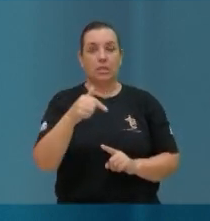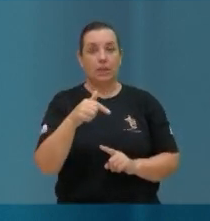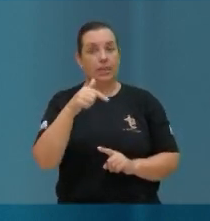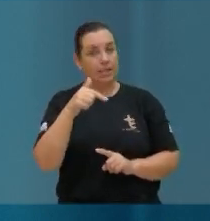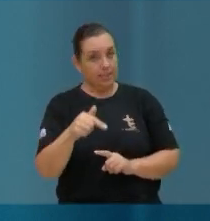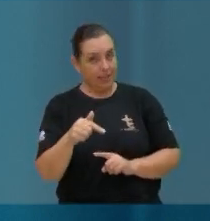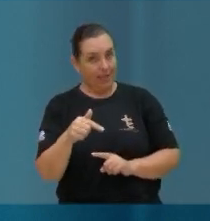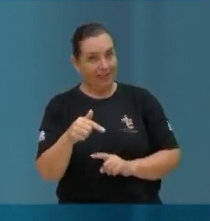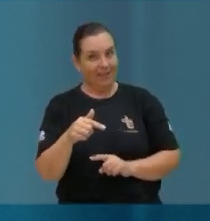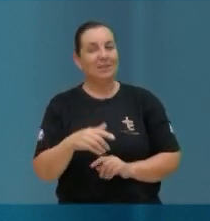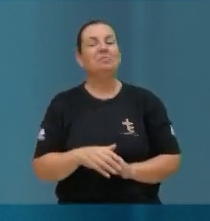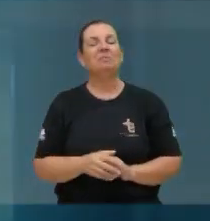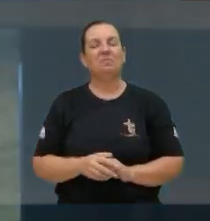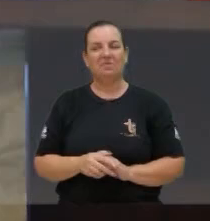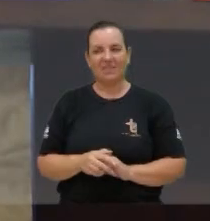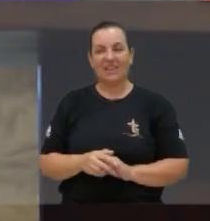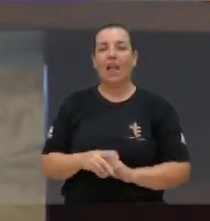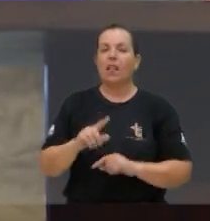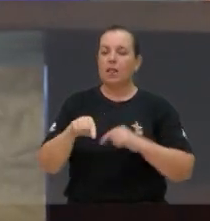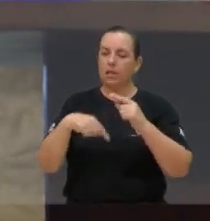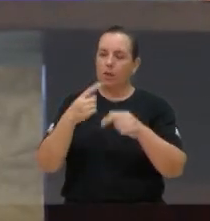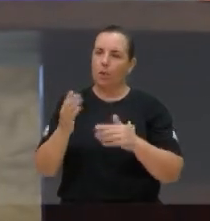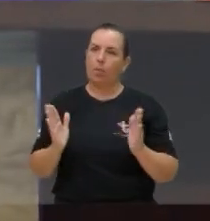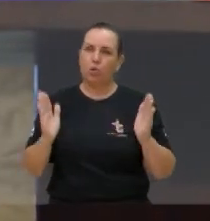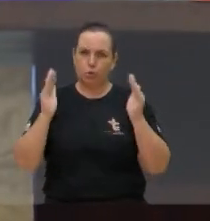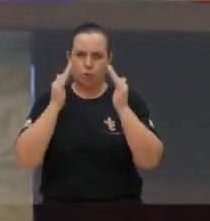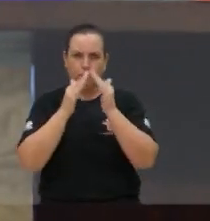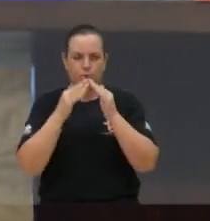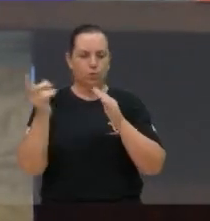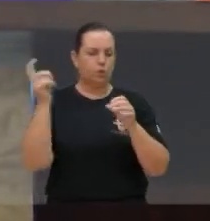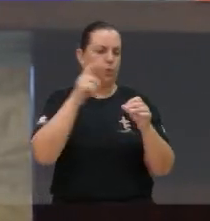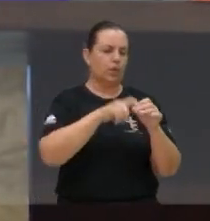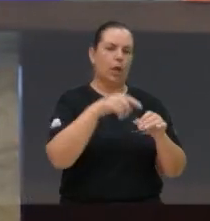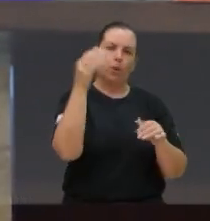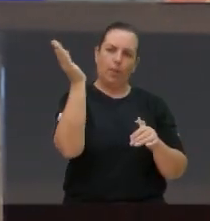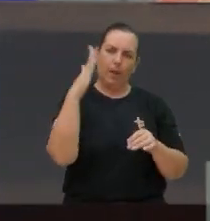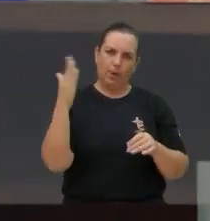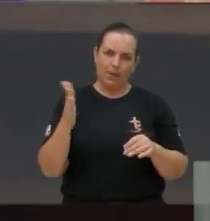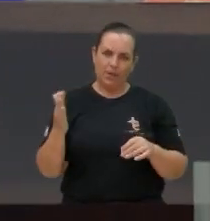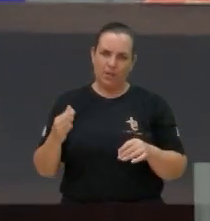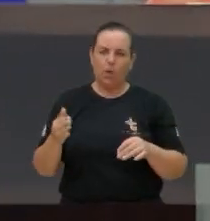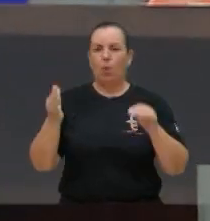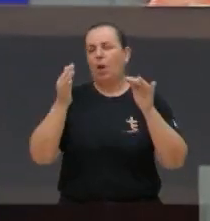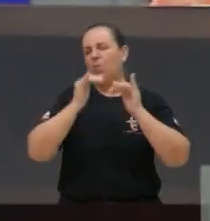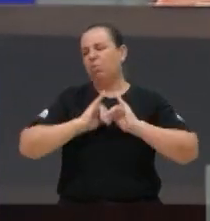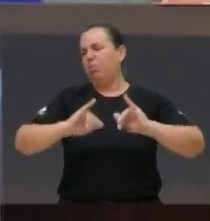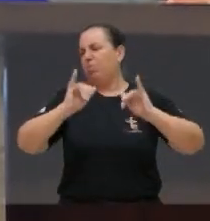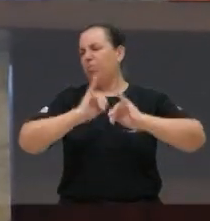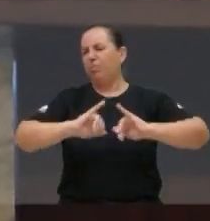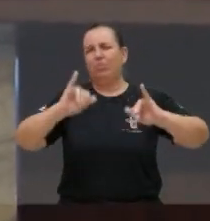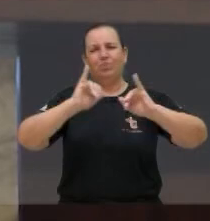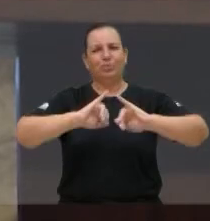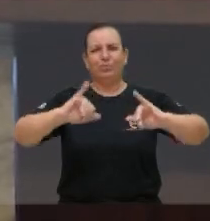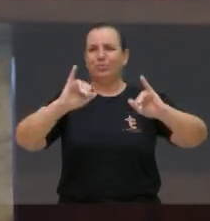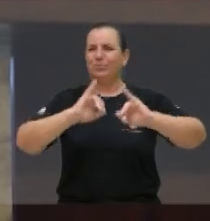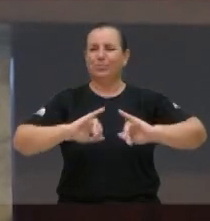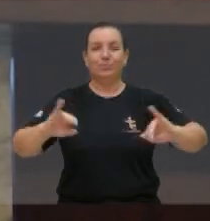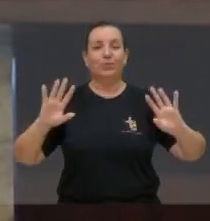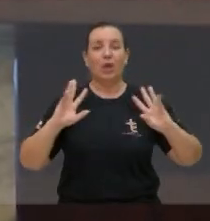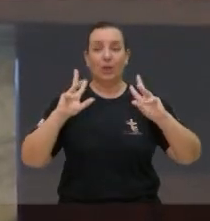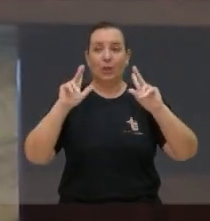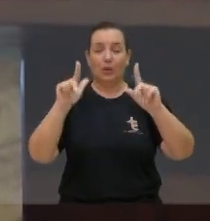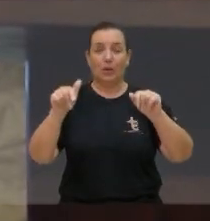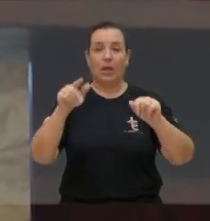1977. Depois os bispos voltaram para o Brasil, a notícia se espalhou pelo país inteiro, e os